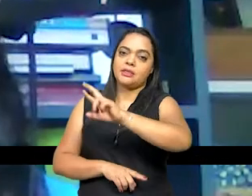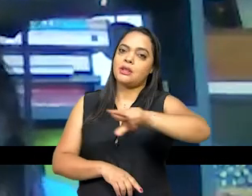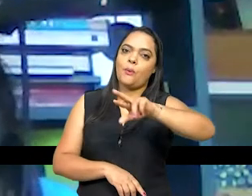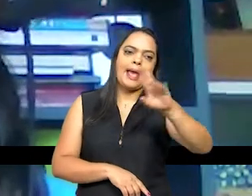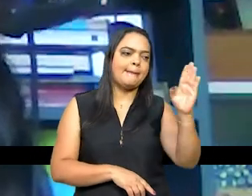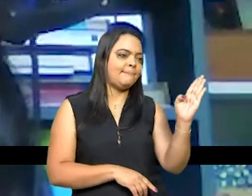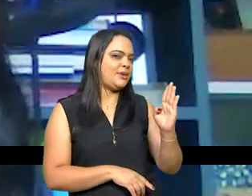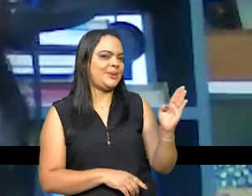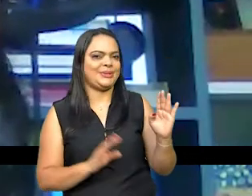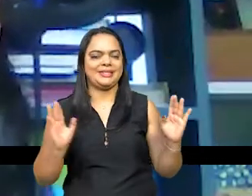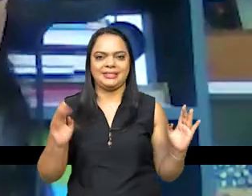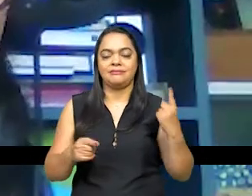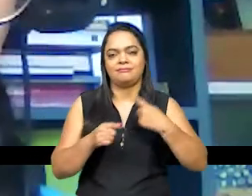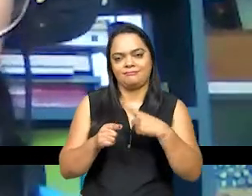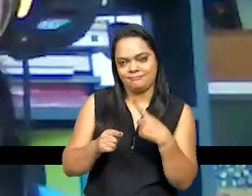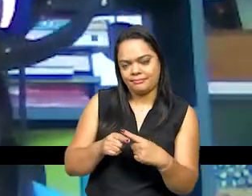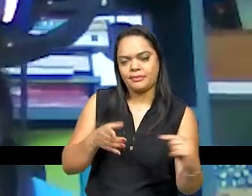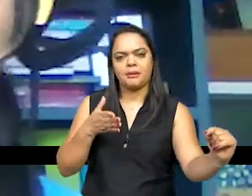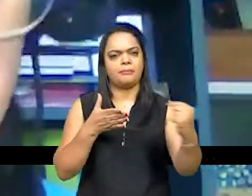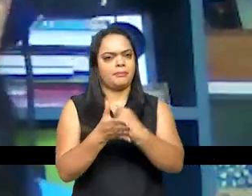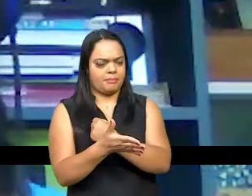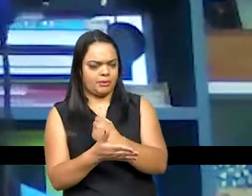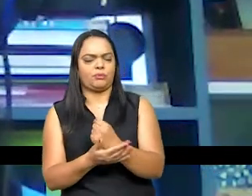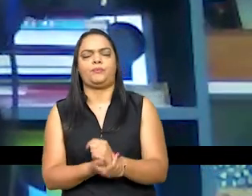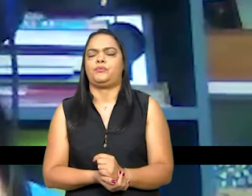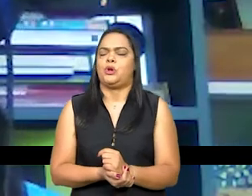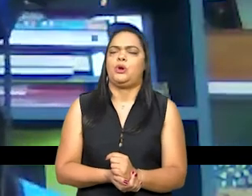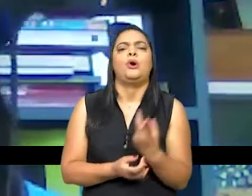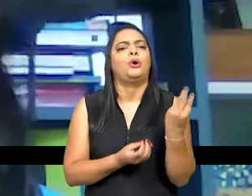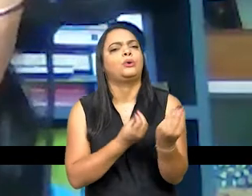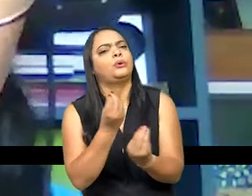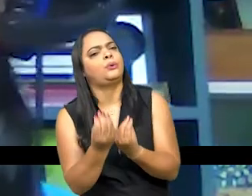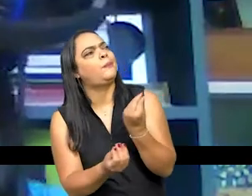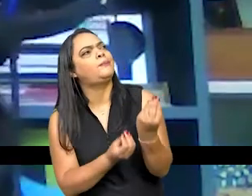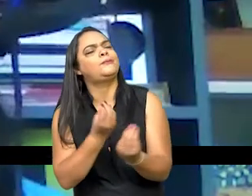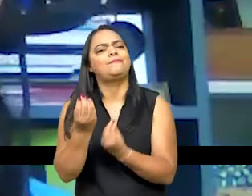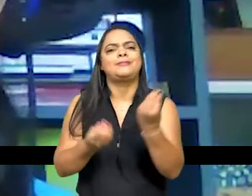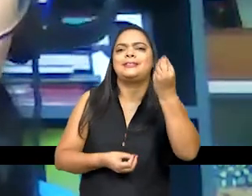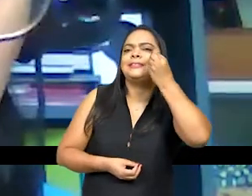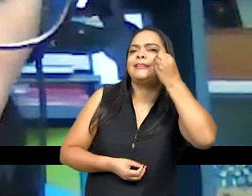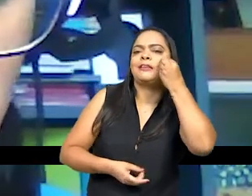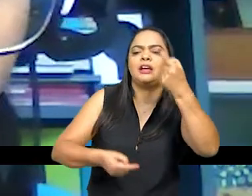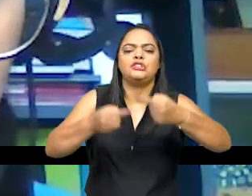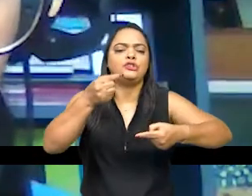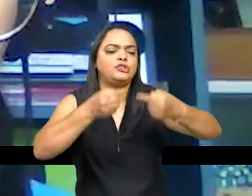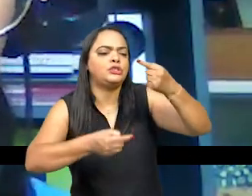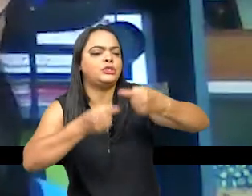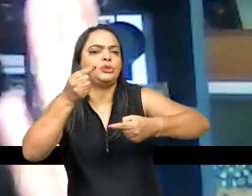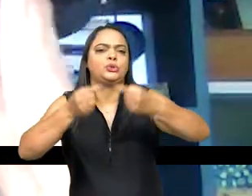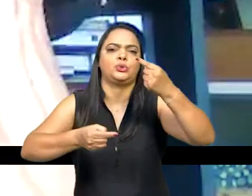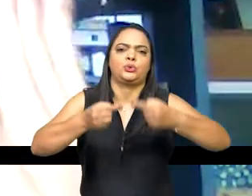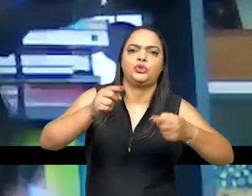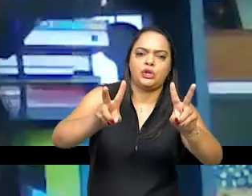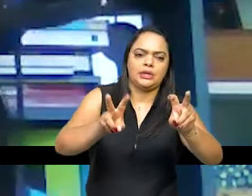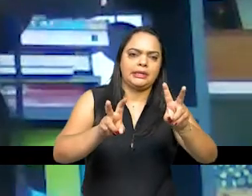estou dizendo isso, né? Porque a pergunta foi como a gente pode pensar em como a gente combater e discutir a questão de